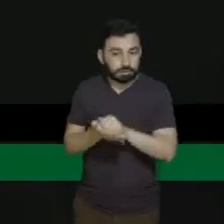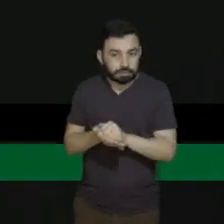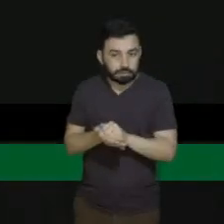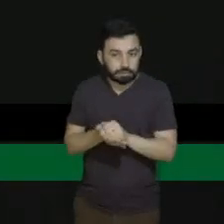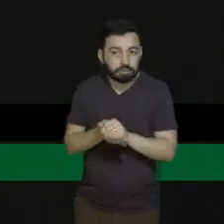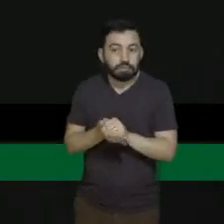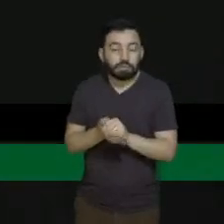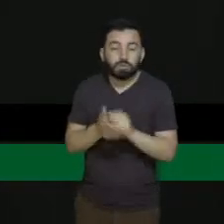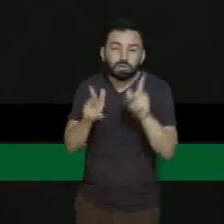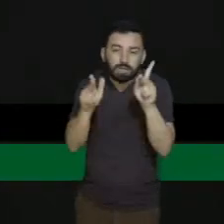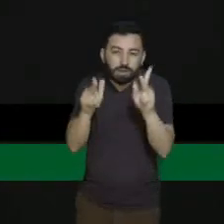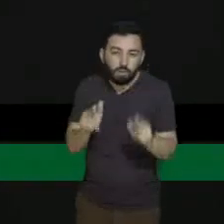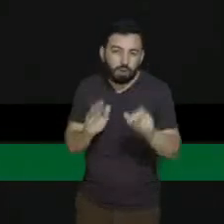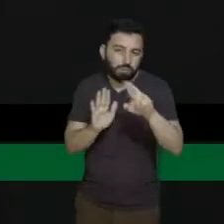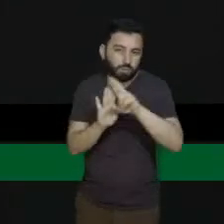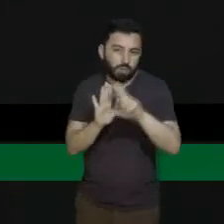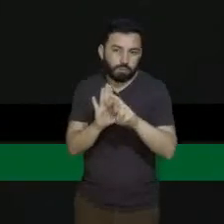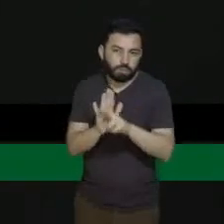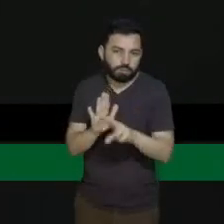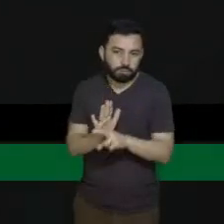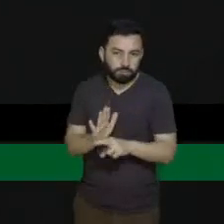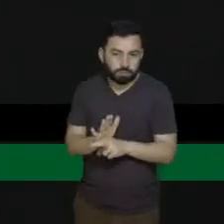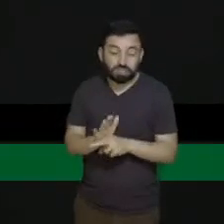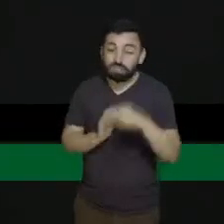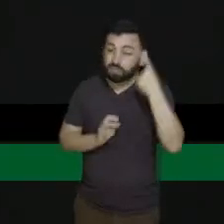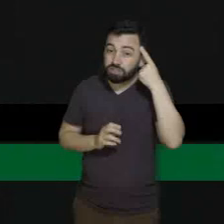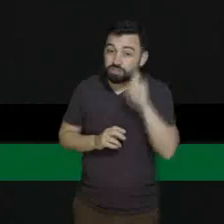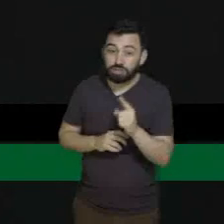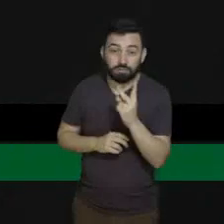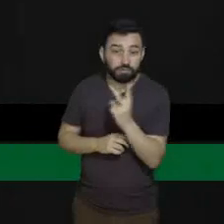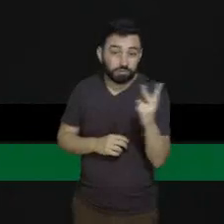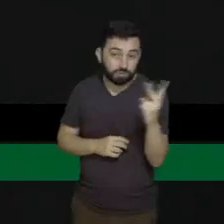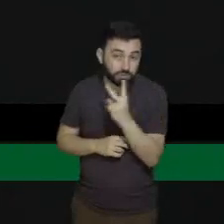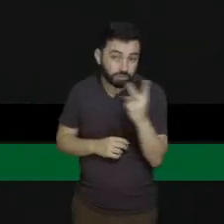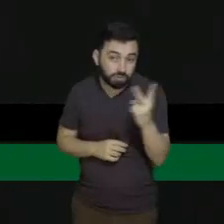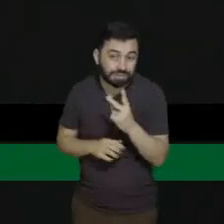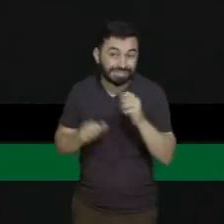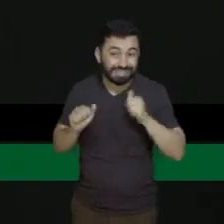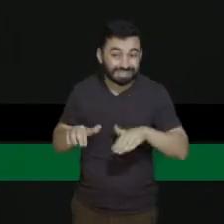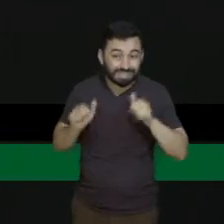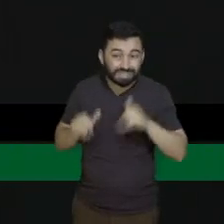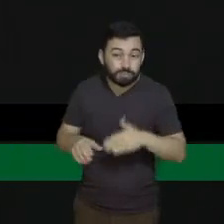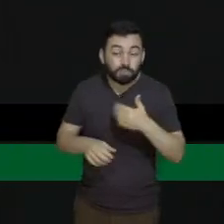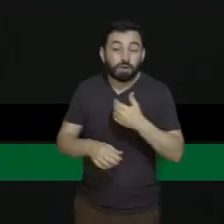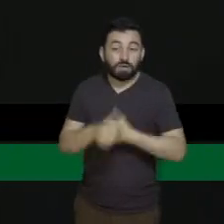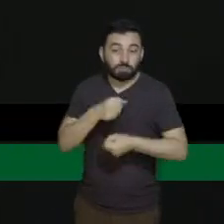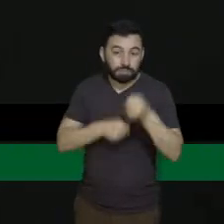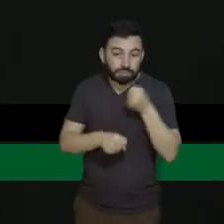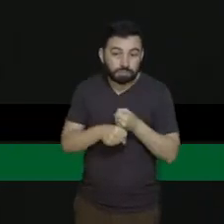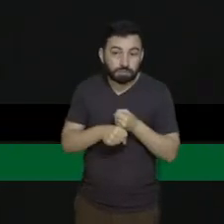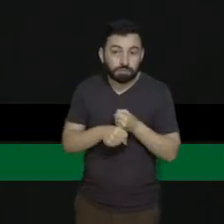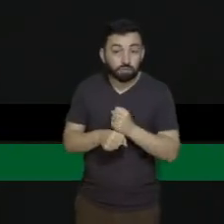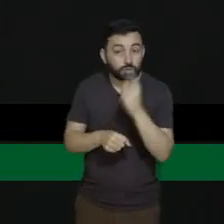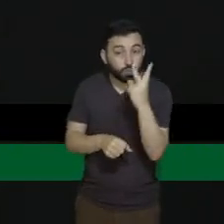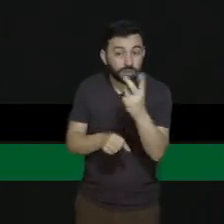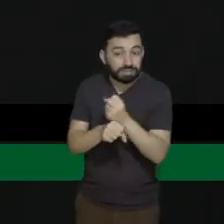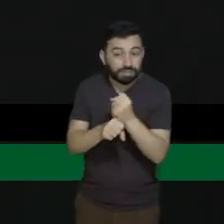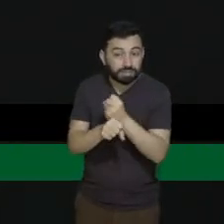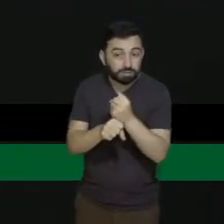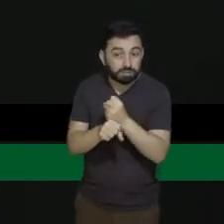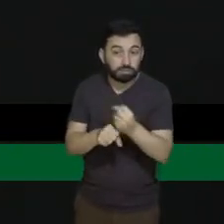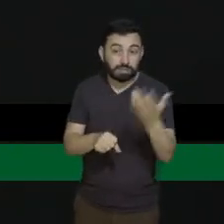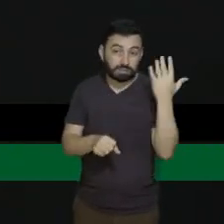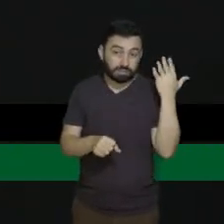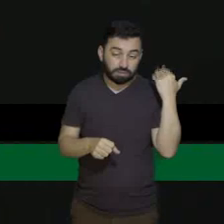manda o regulamento. Dia 22 de setembro do ano passado, 2 anos antes da realização